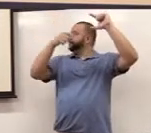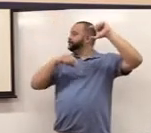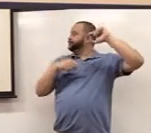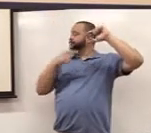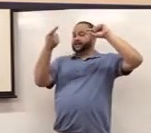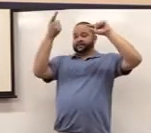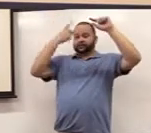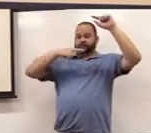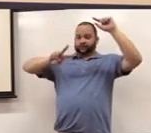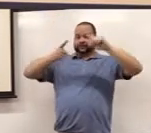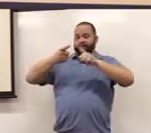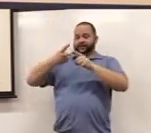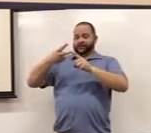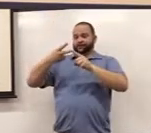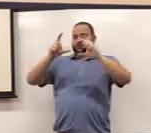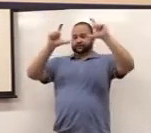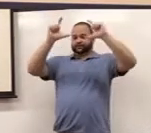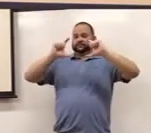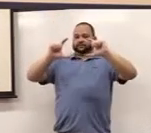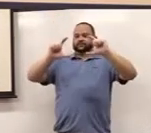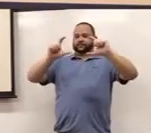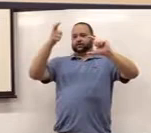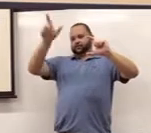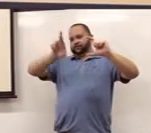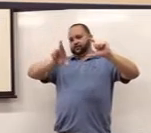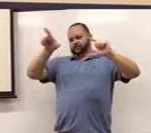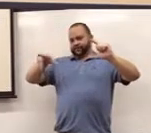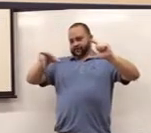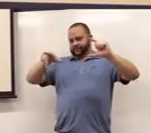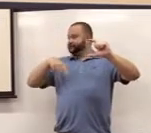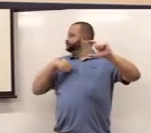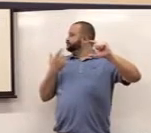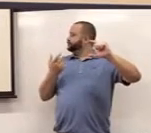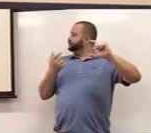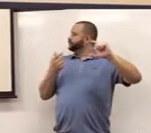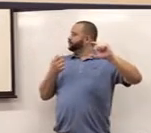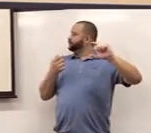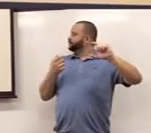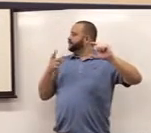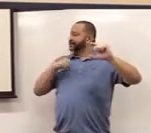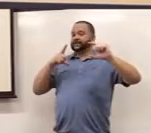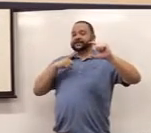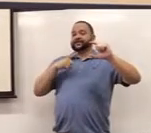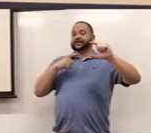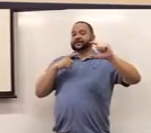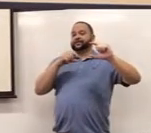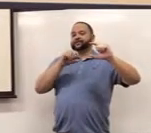Depois, a gente vai ter um segundo tema que vai estar em outra escala, nessa outra escala. E a gente tem notas